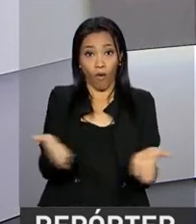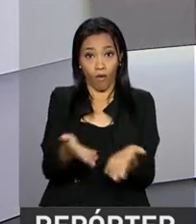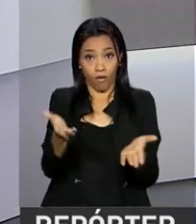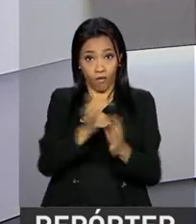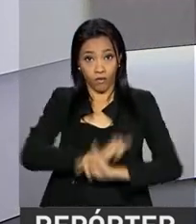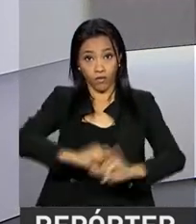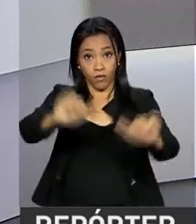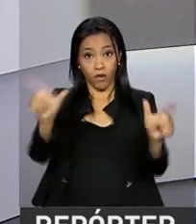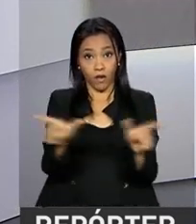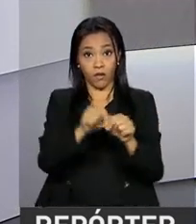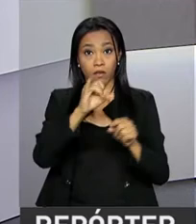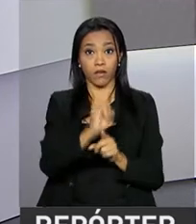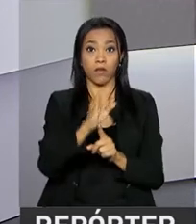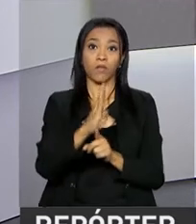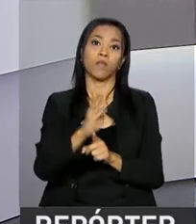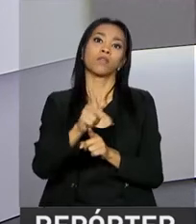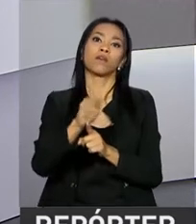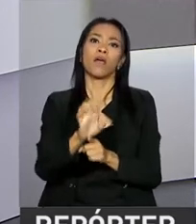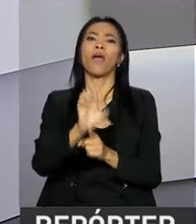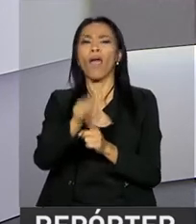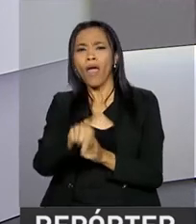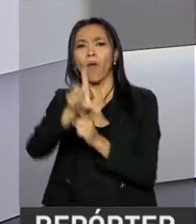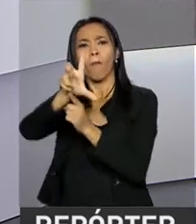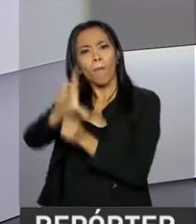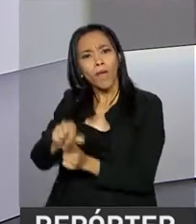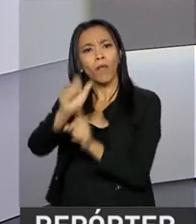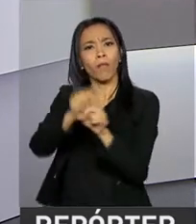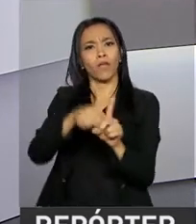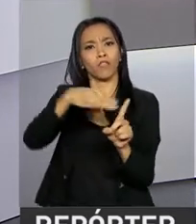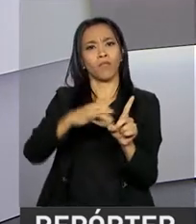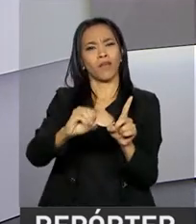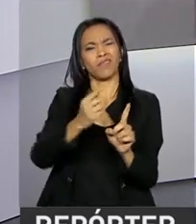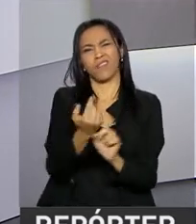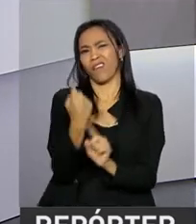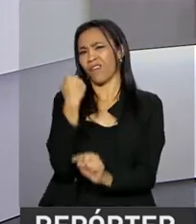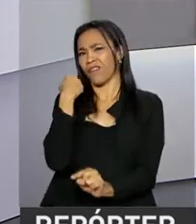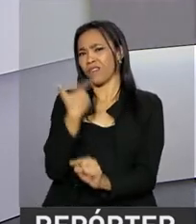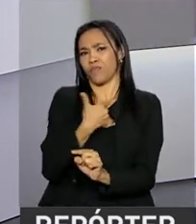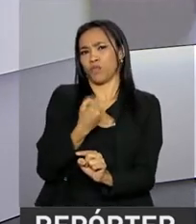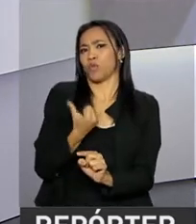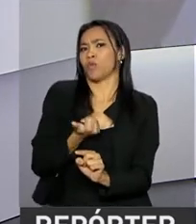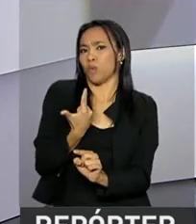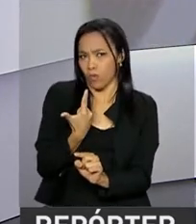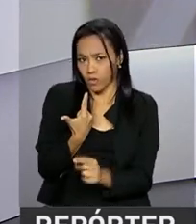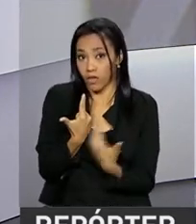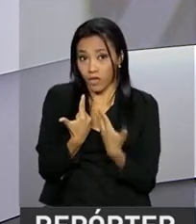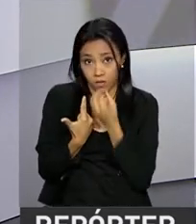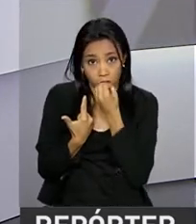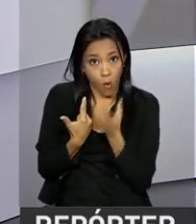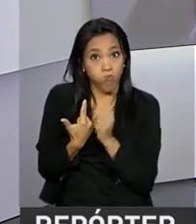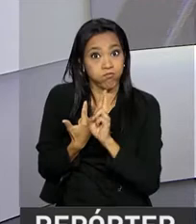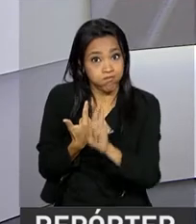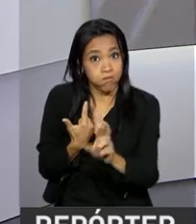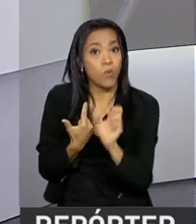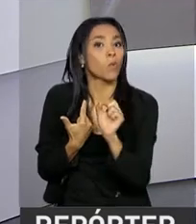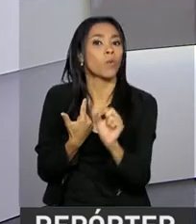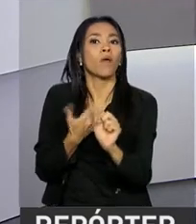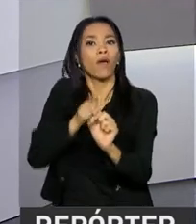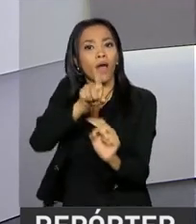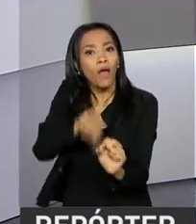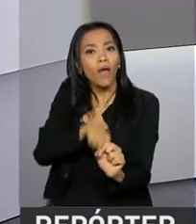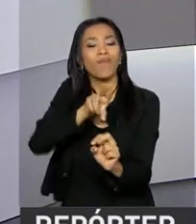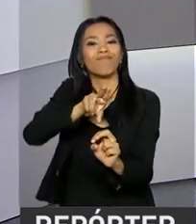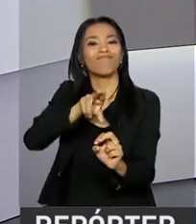é o menor para meses de março desde 2012 esse bom resultado deverá ser levado em